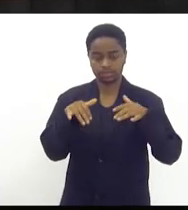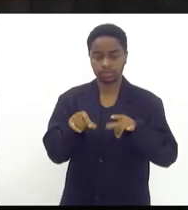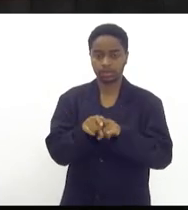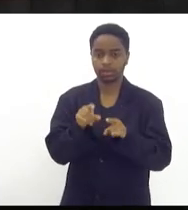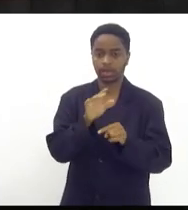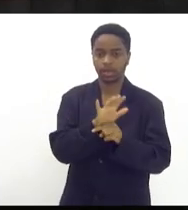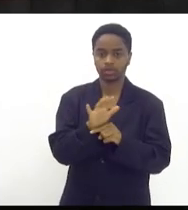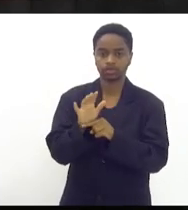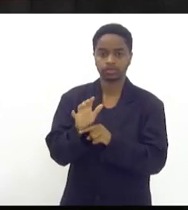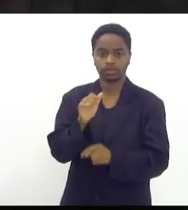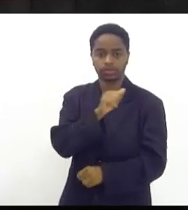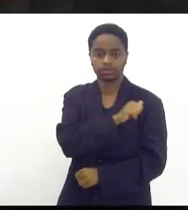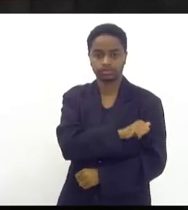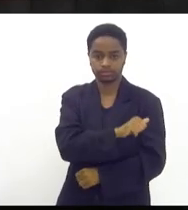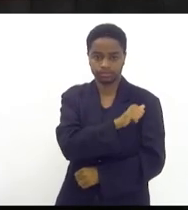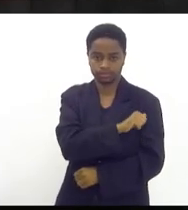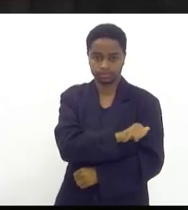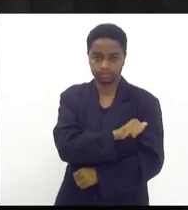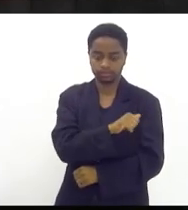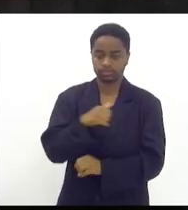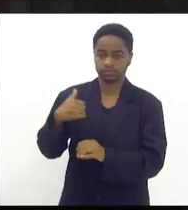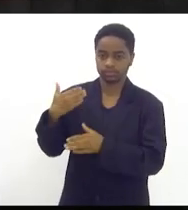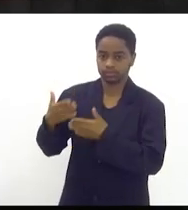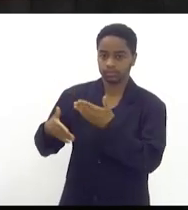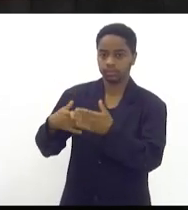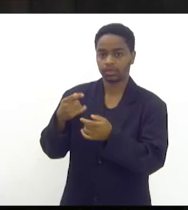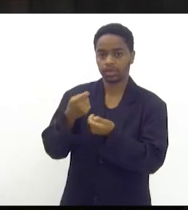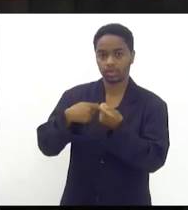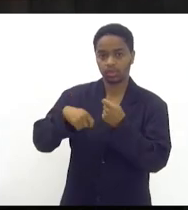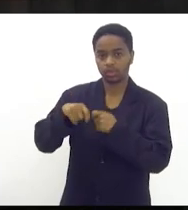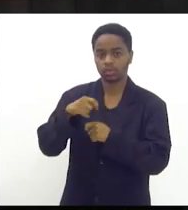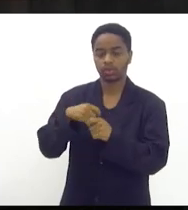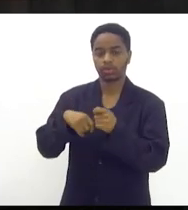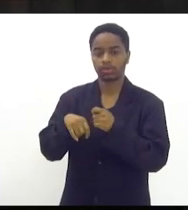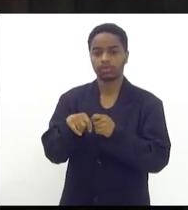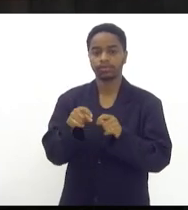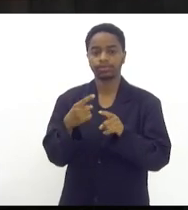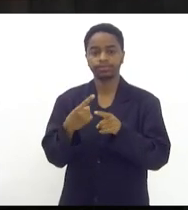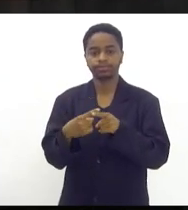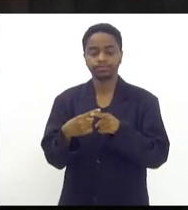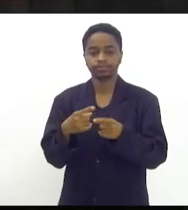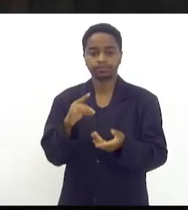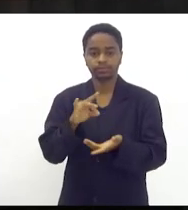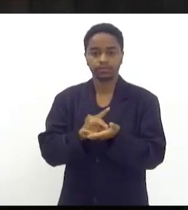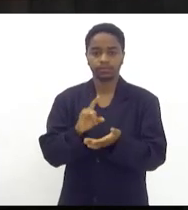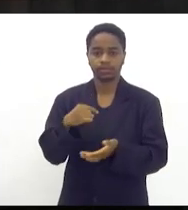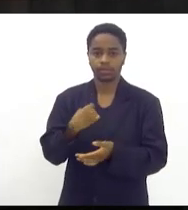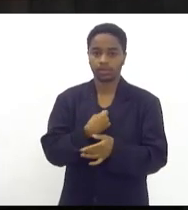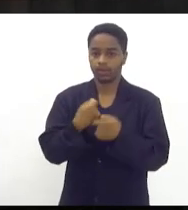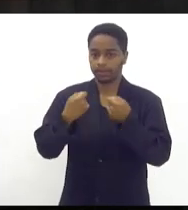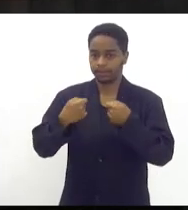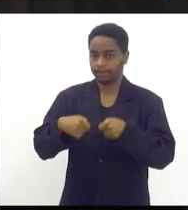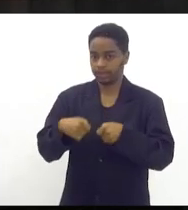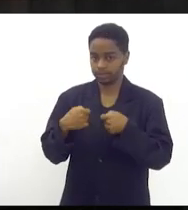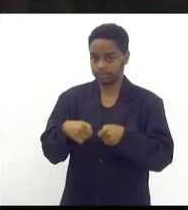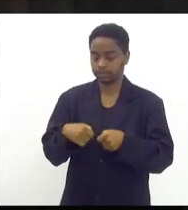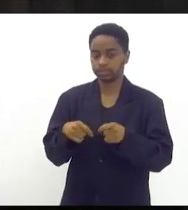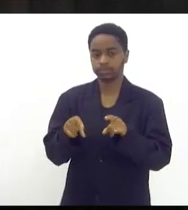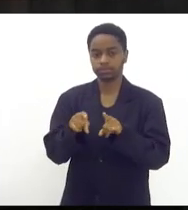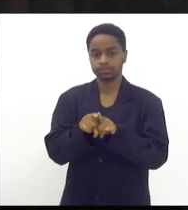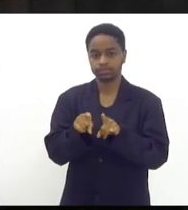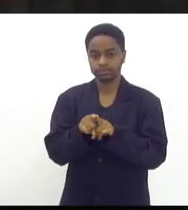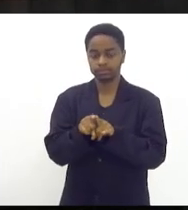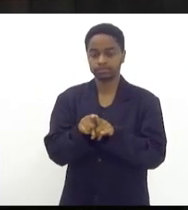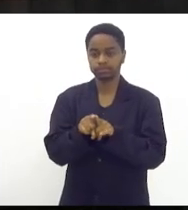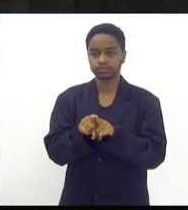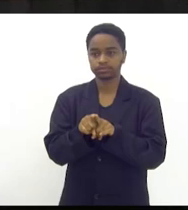Rio de Janeiro no desenvolvimento econômico, que é uma coisa que nós precisamos muito, e foi muito